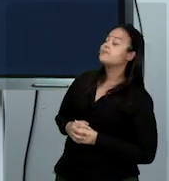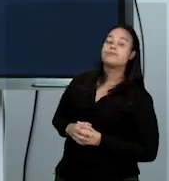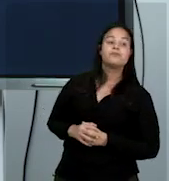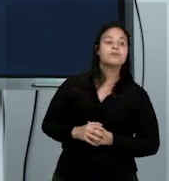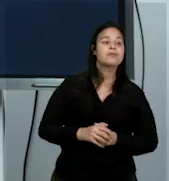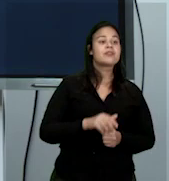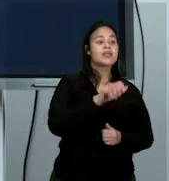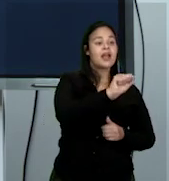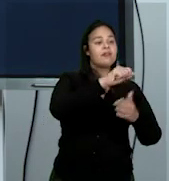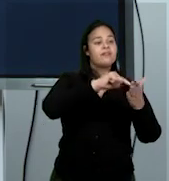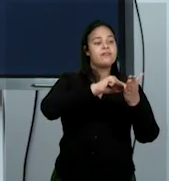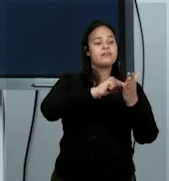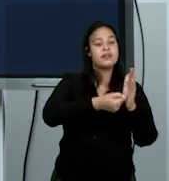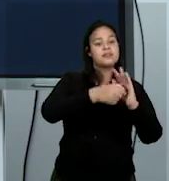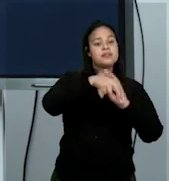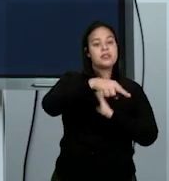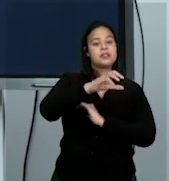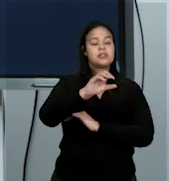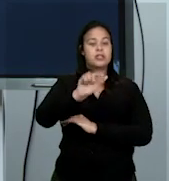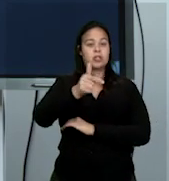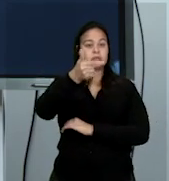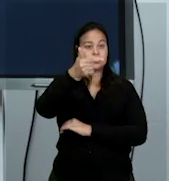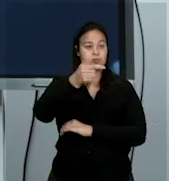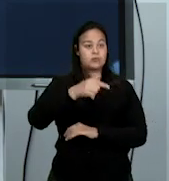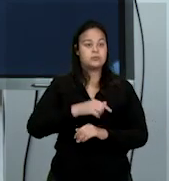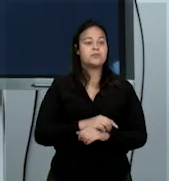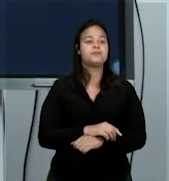N é igual a C2, não é? O A